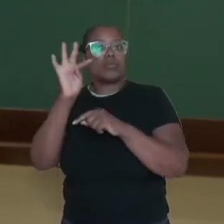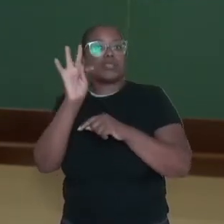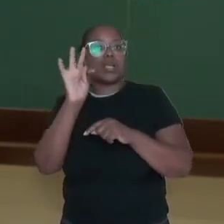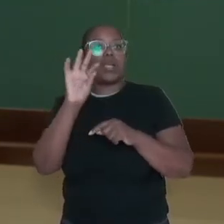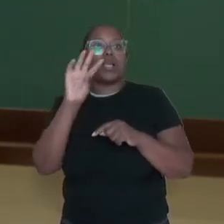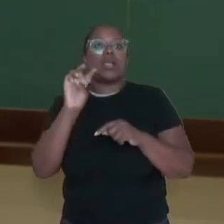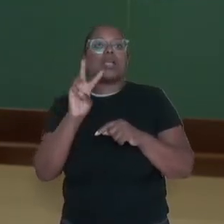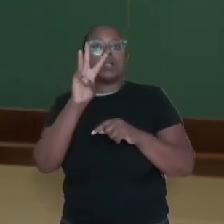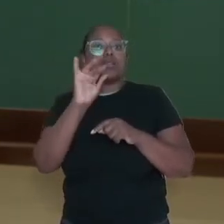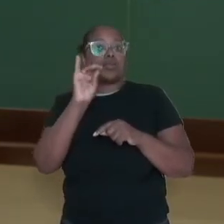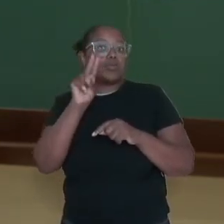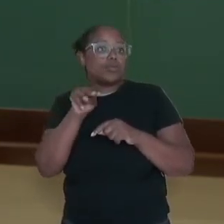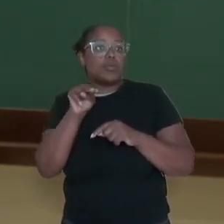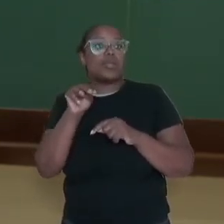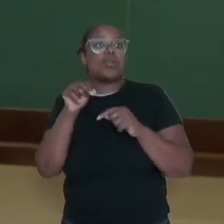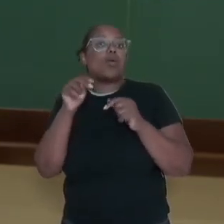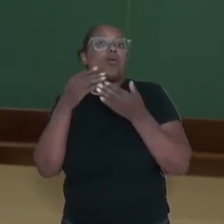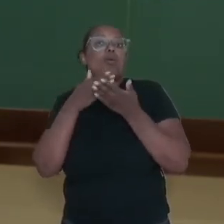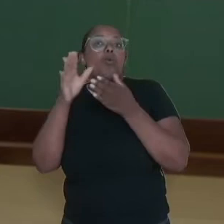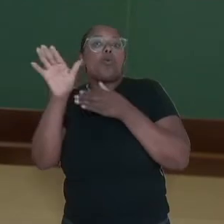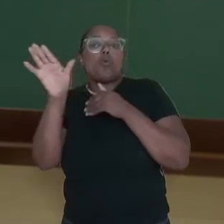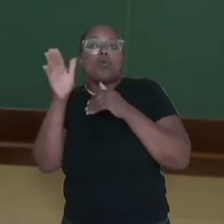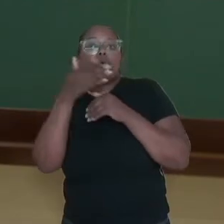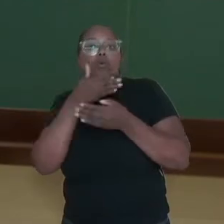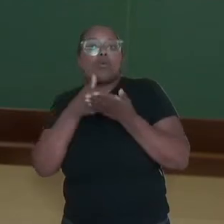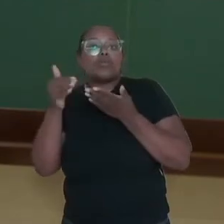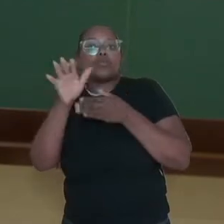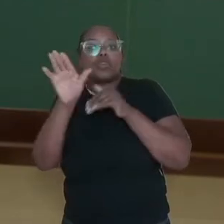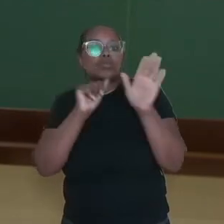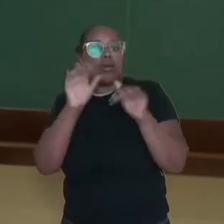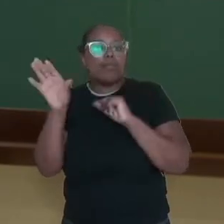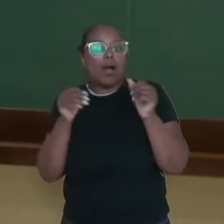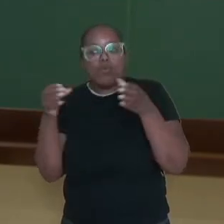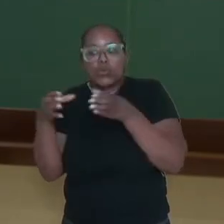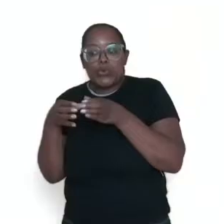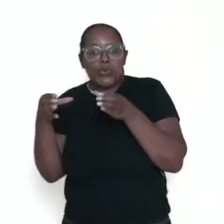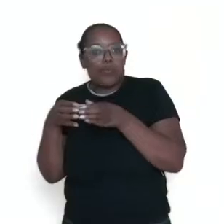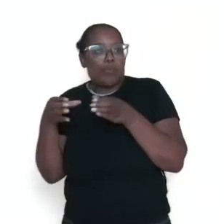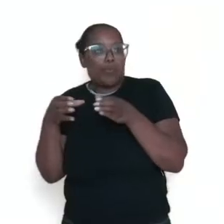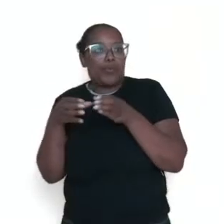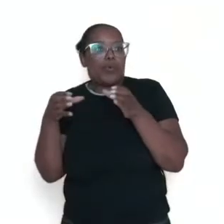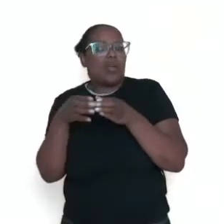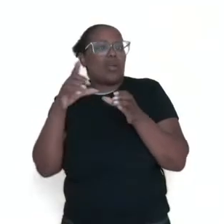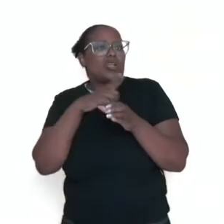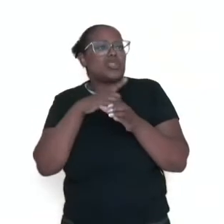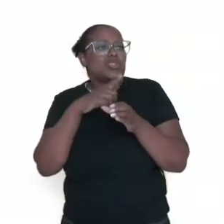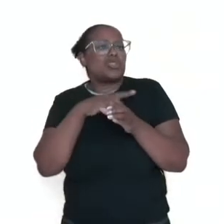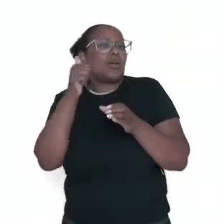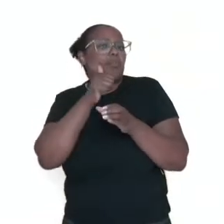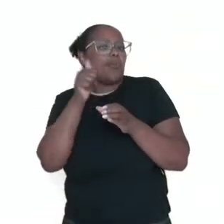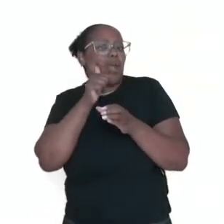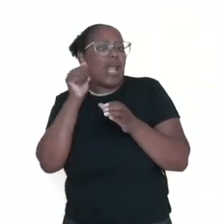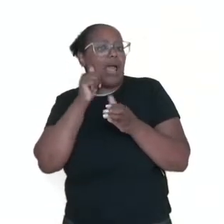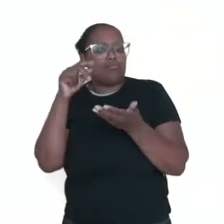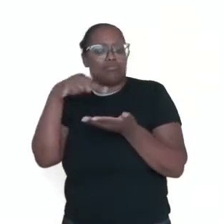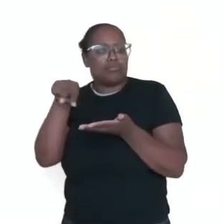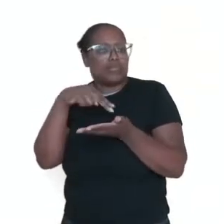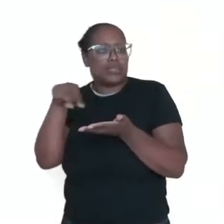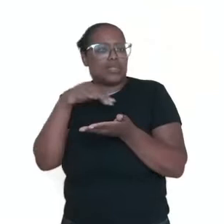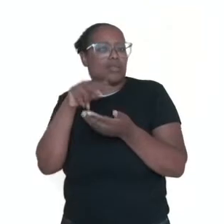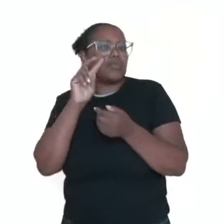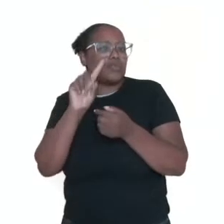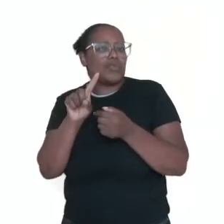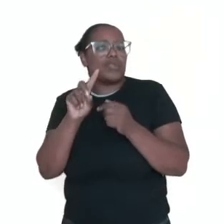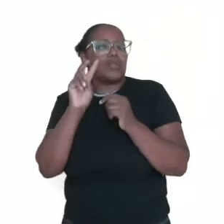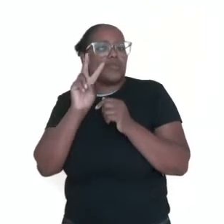de jogos eletrônicos, uma equipe para participar das competições. Essa equipe tinha até, ó, as team leaders aqui, vocês estão vendo nessa